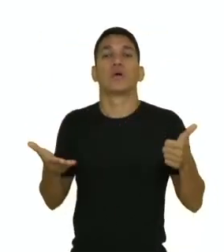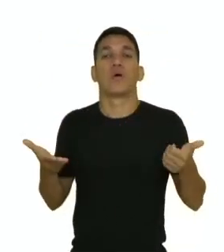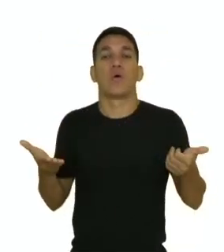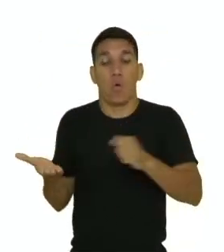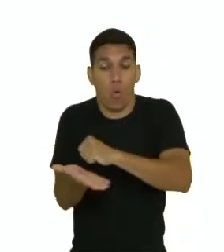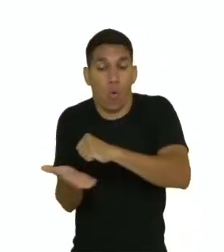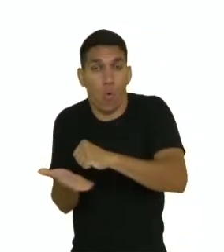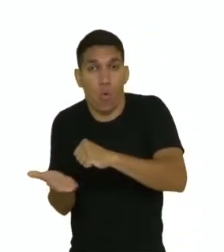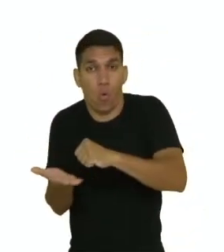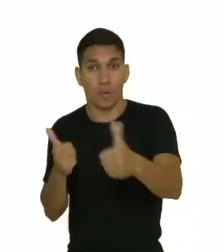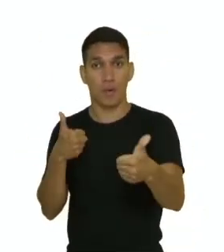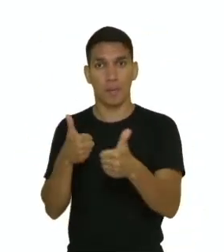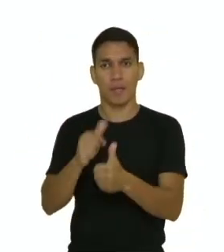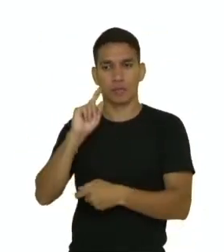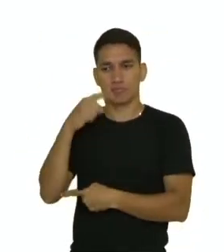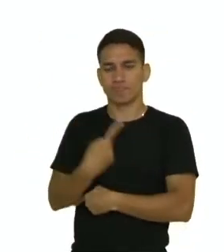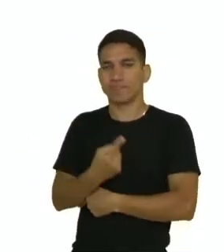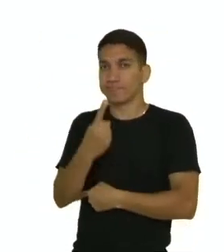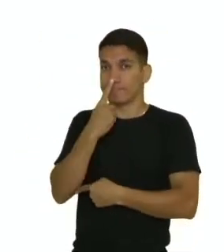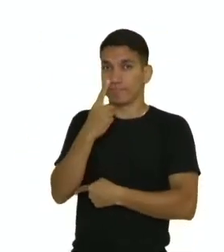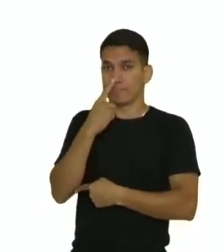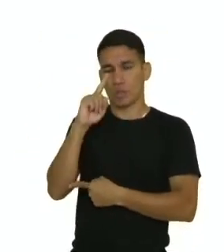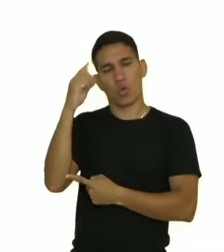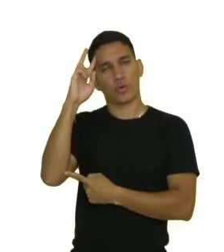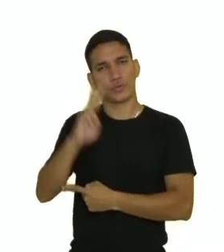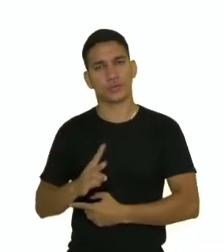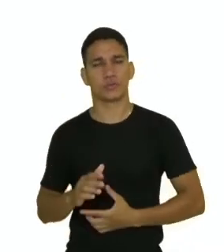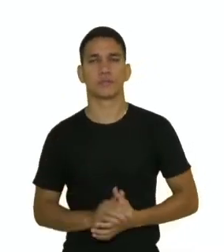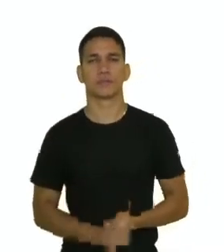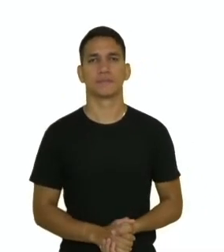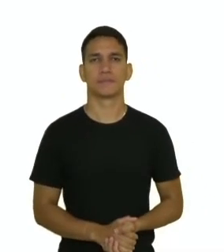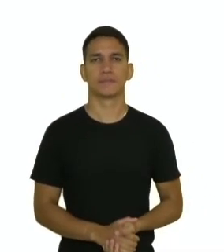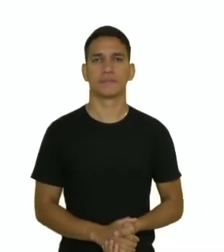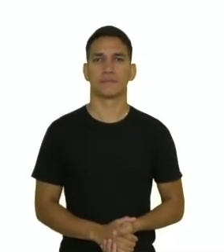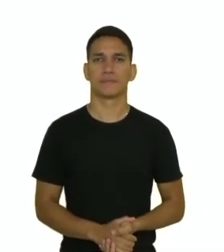né? Eles estão próximos a nós, da nossa história.